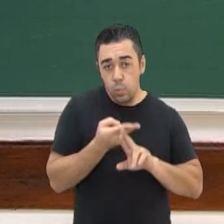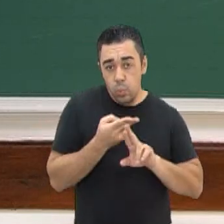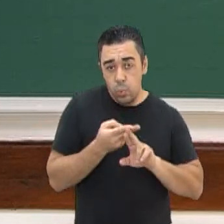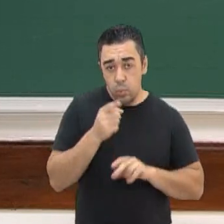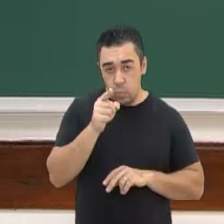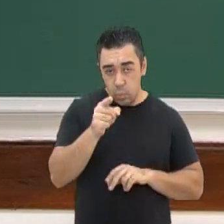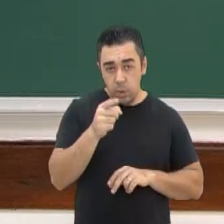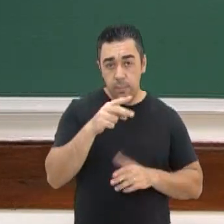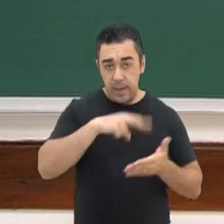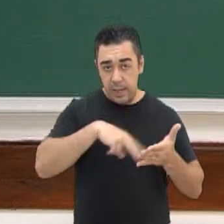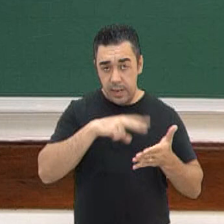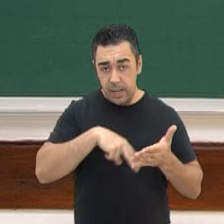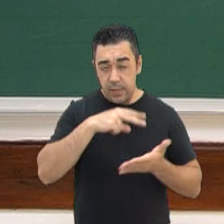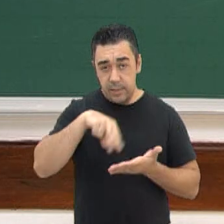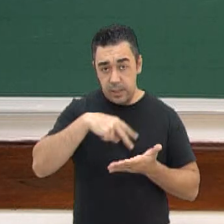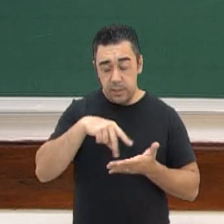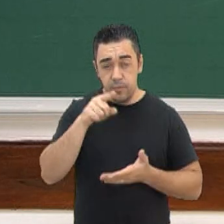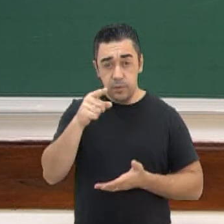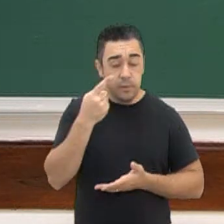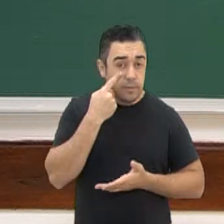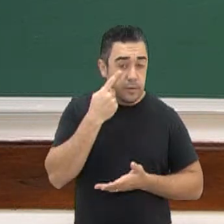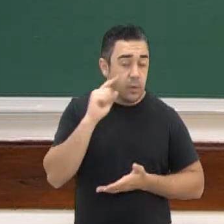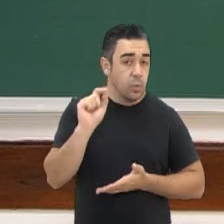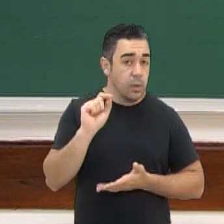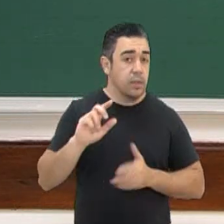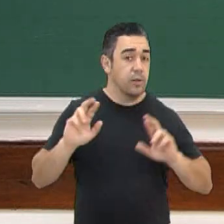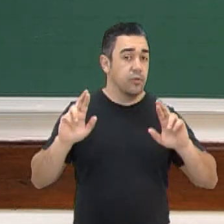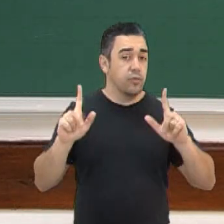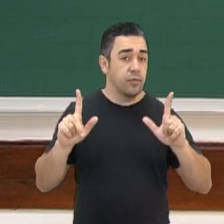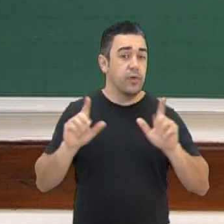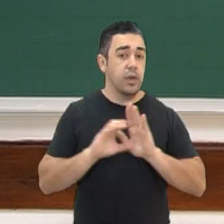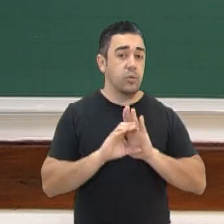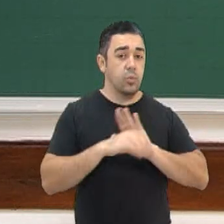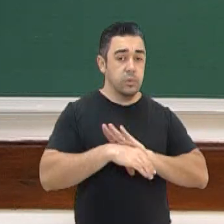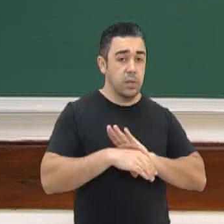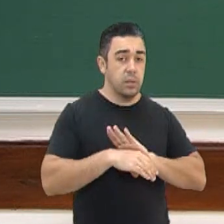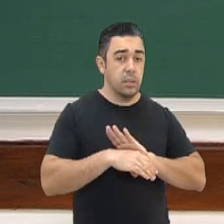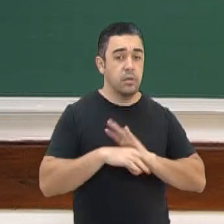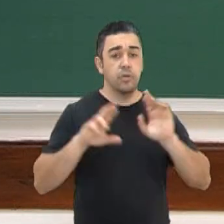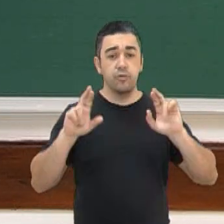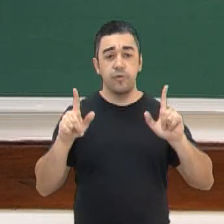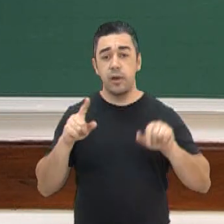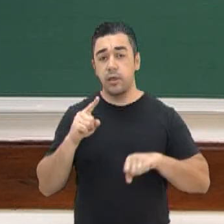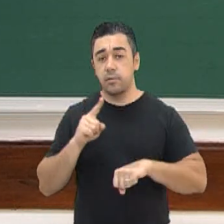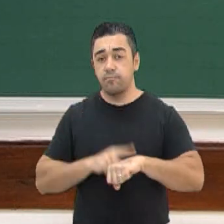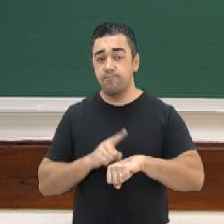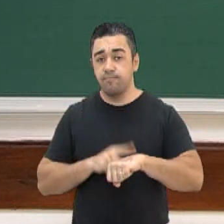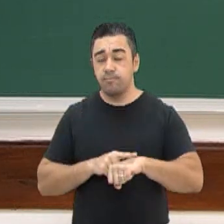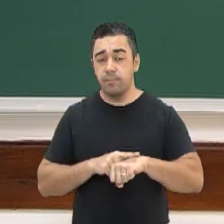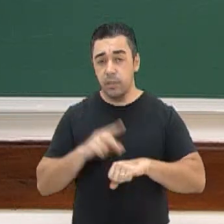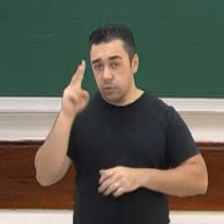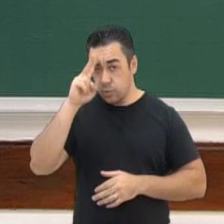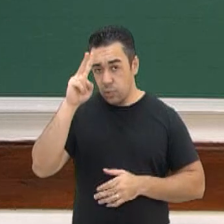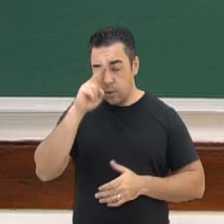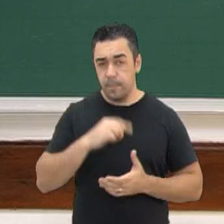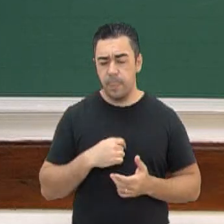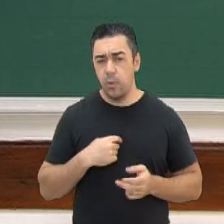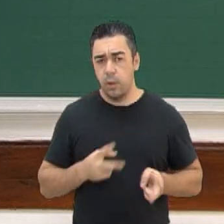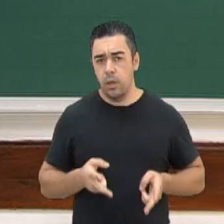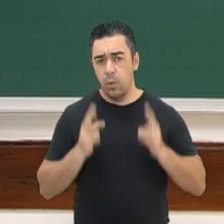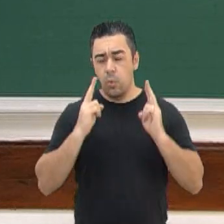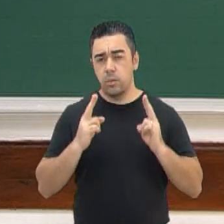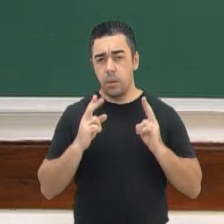ler sobre dança, você vai ver que tem diferentes conceituações, momentos históricos. Aqui eu fiz um recorte, é